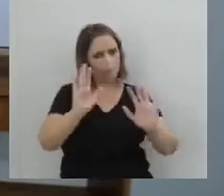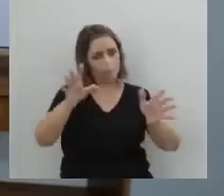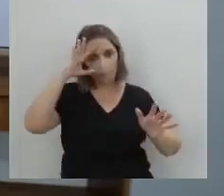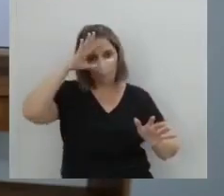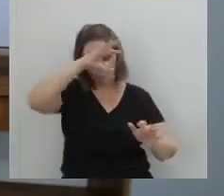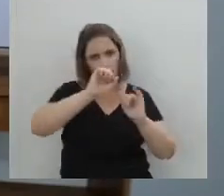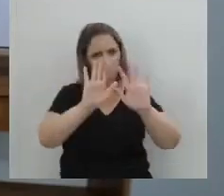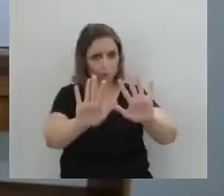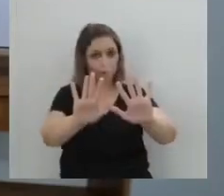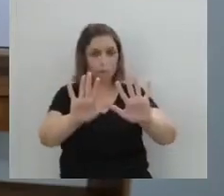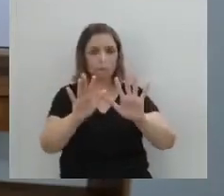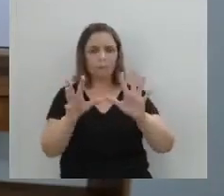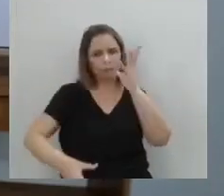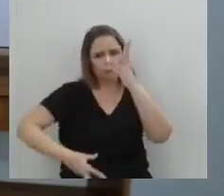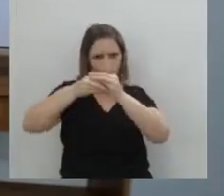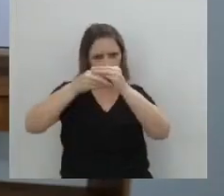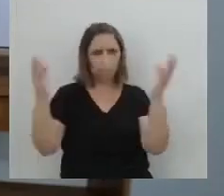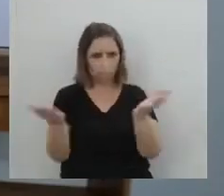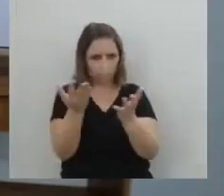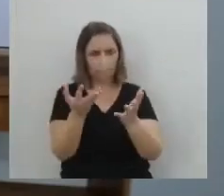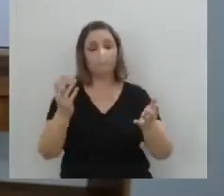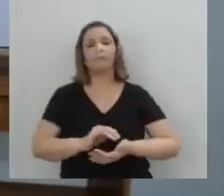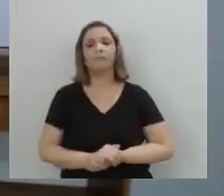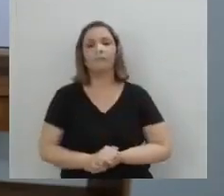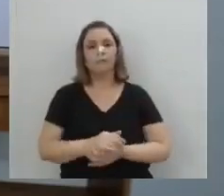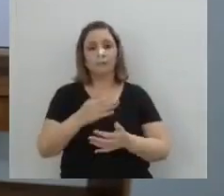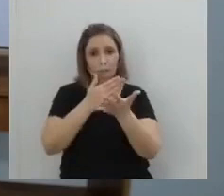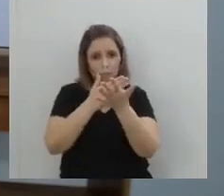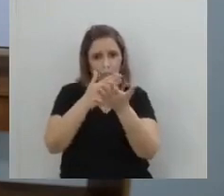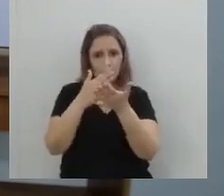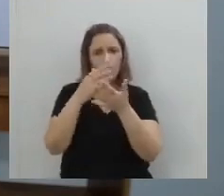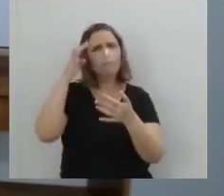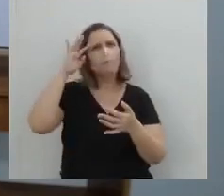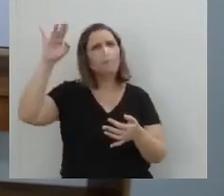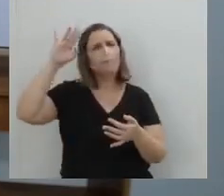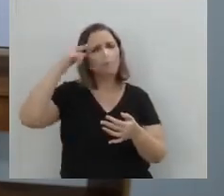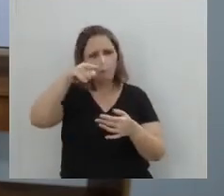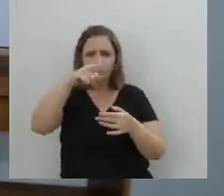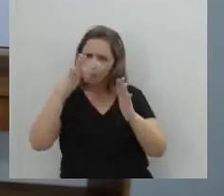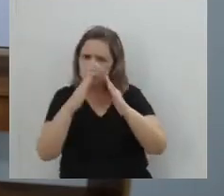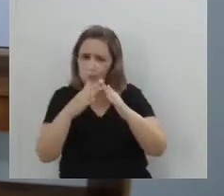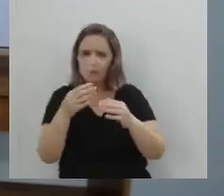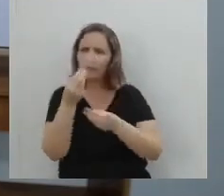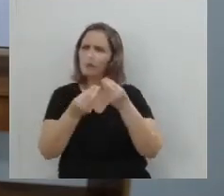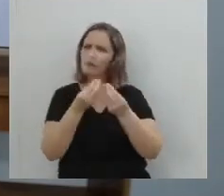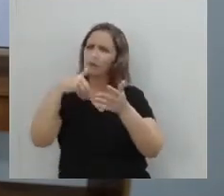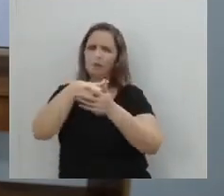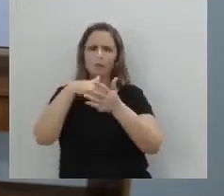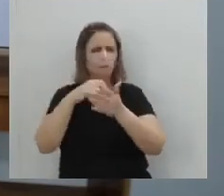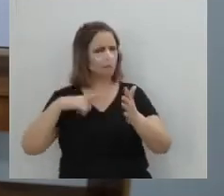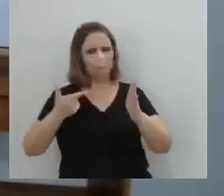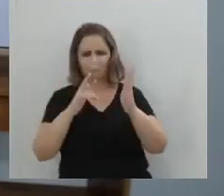aí. Vamos só enxugar, fazer um resumo. Preste atenção. No início, imagina aí em casa como era o futebol. Não